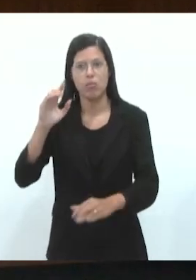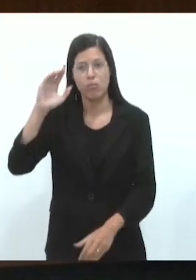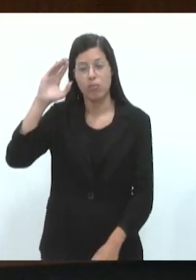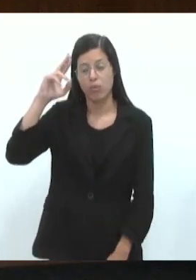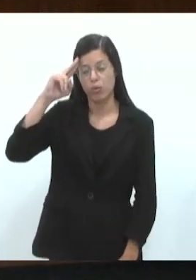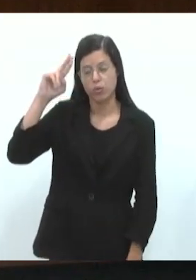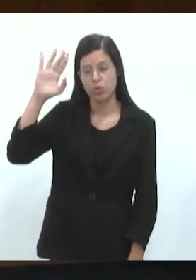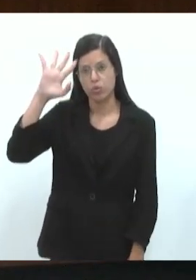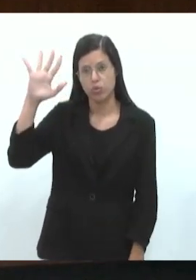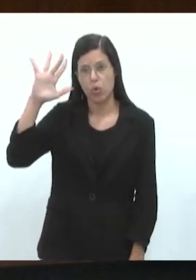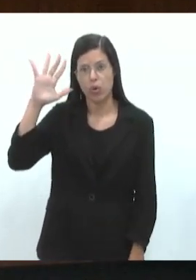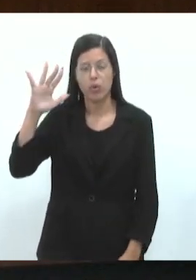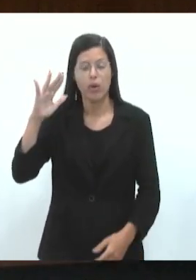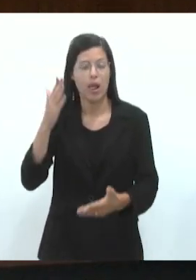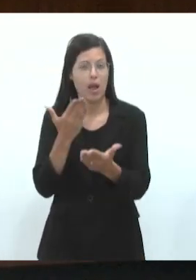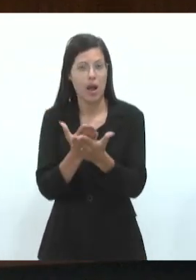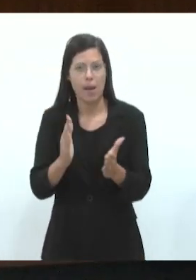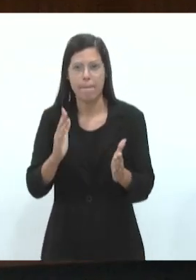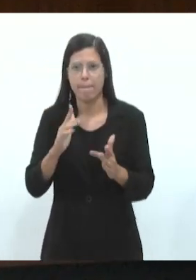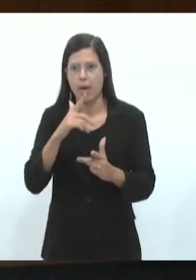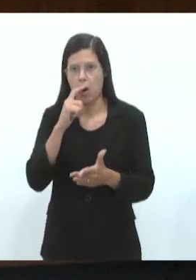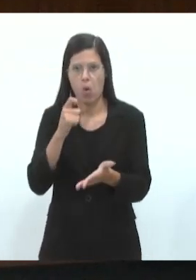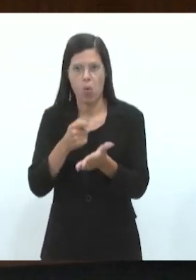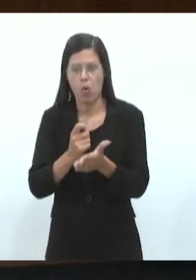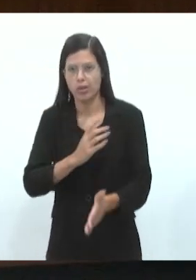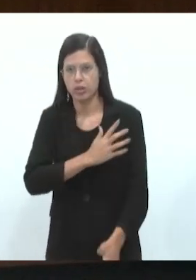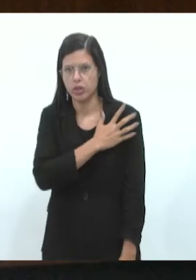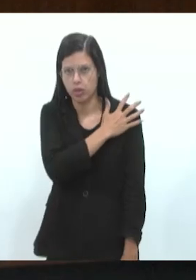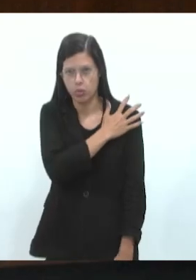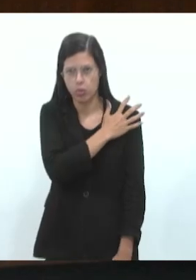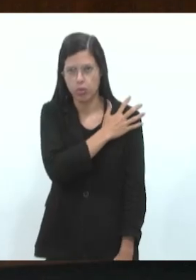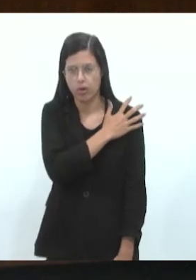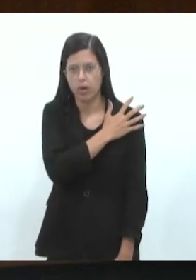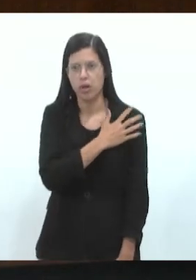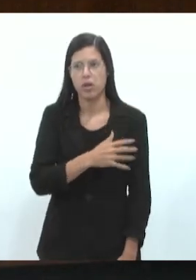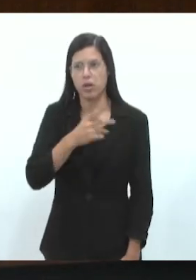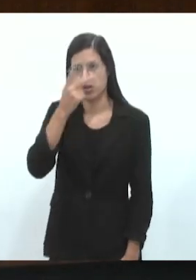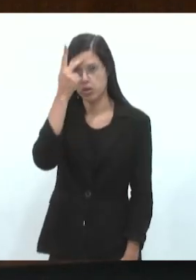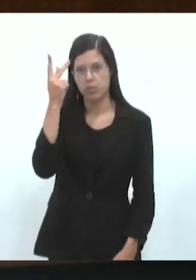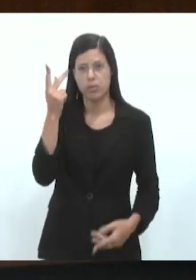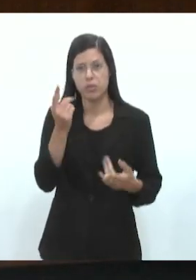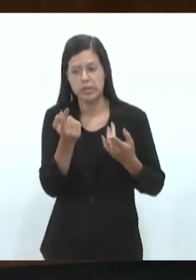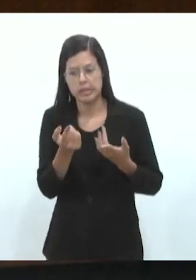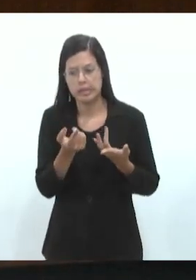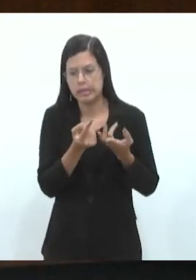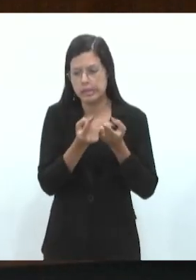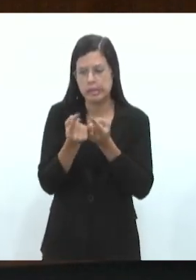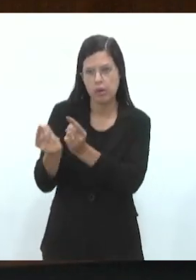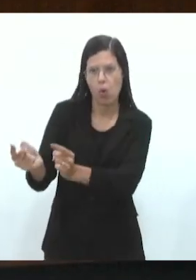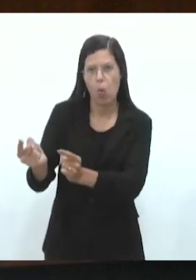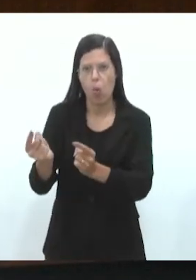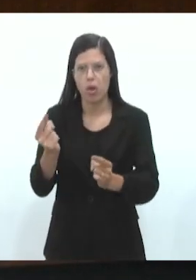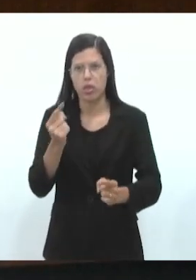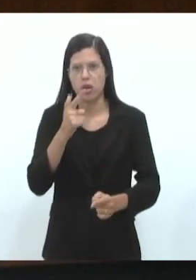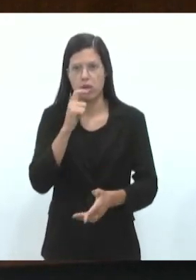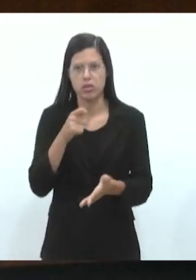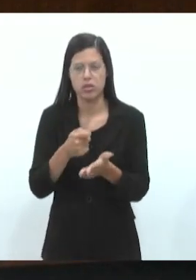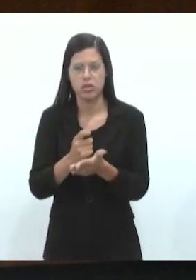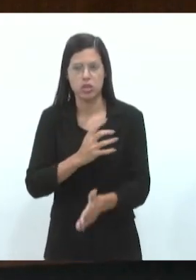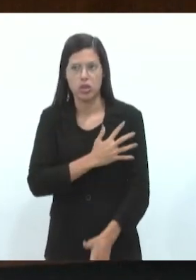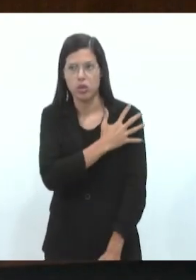era derrubar a ditadura. E aqueles que se indignavam com a ditadura, muitos